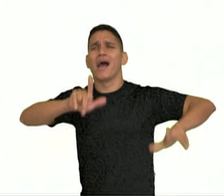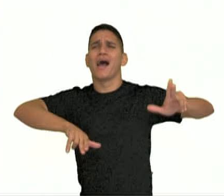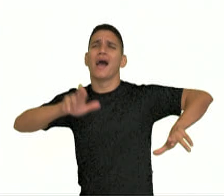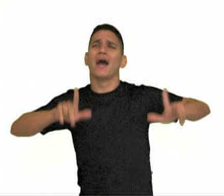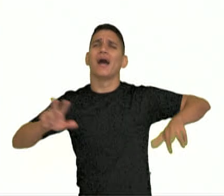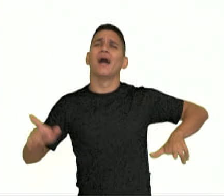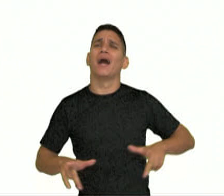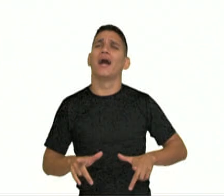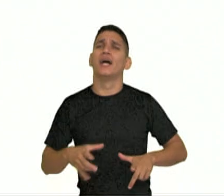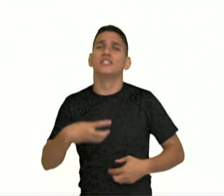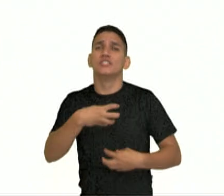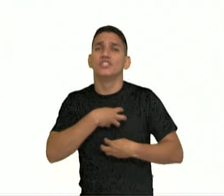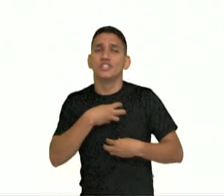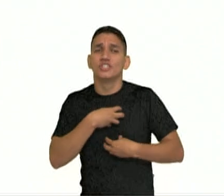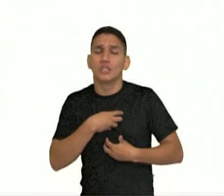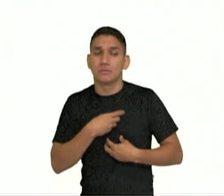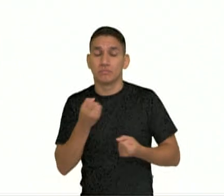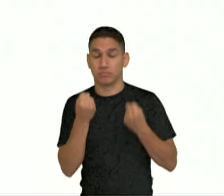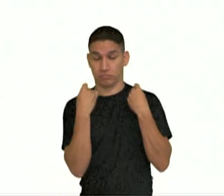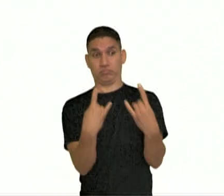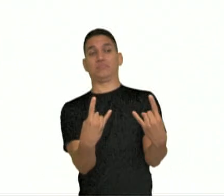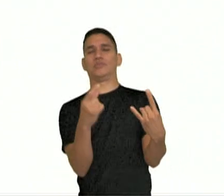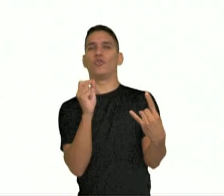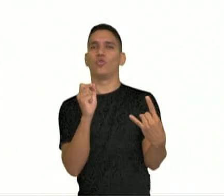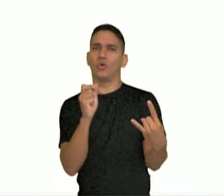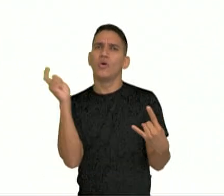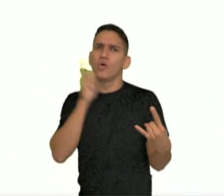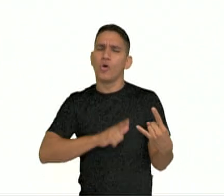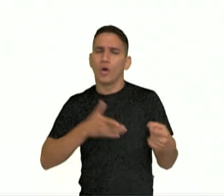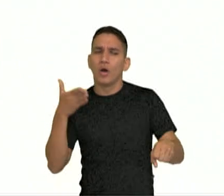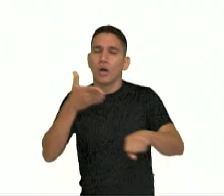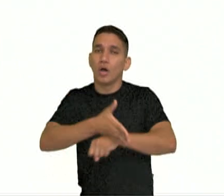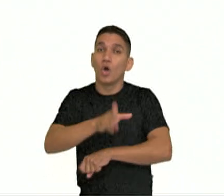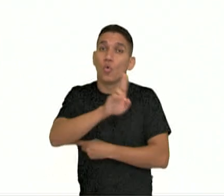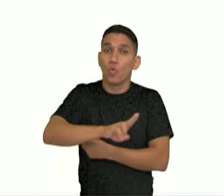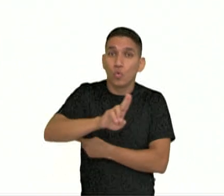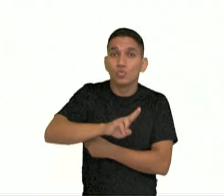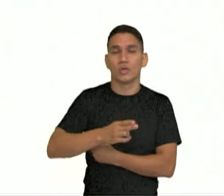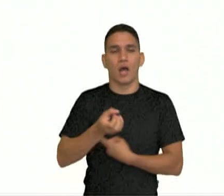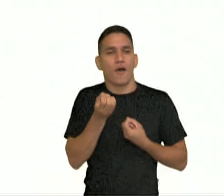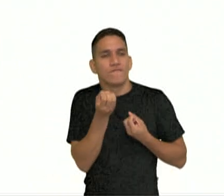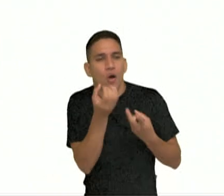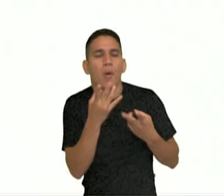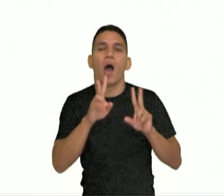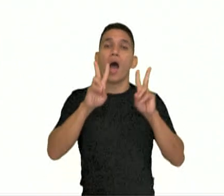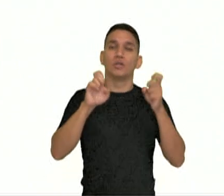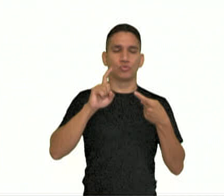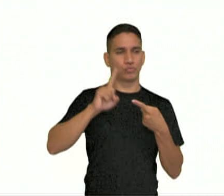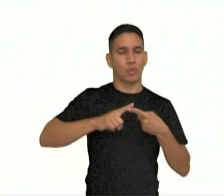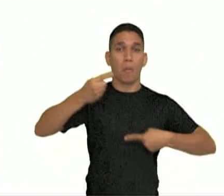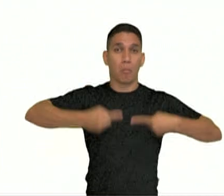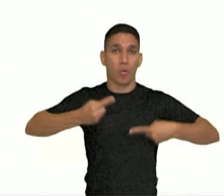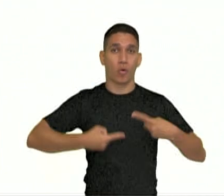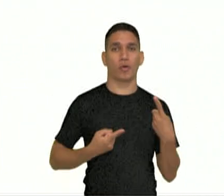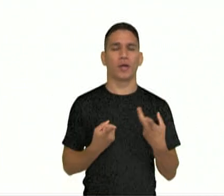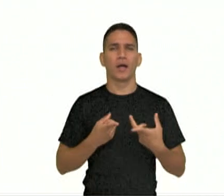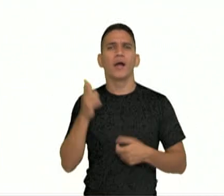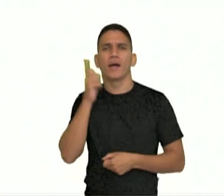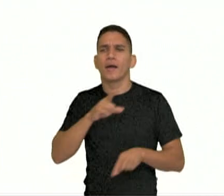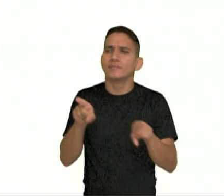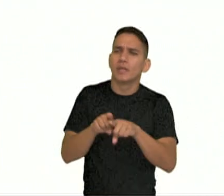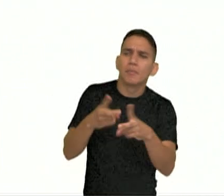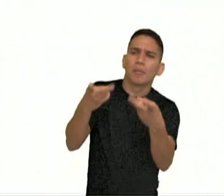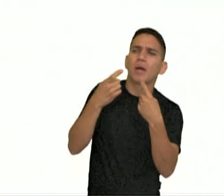formato impressiona. É possível consumir notícias sobre política, ficar por dentro da opinião